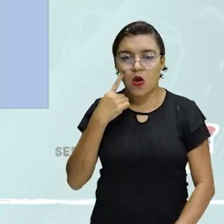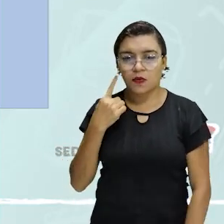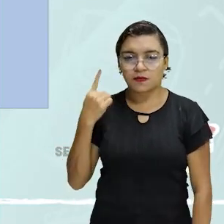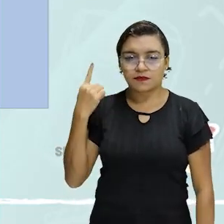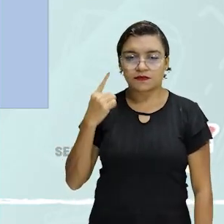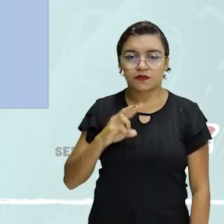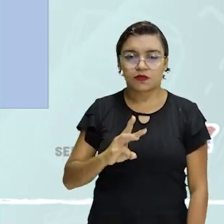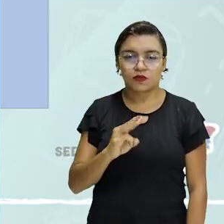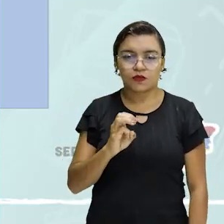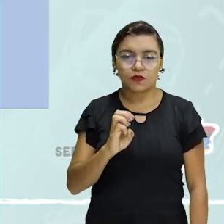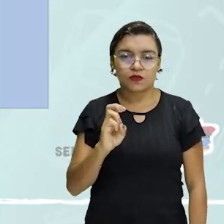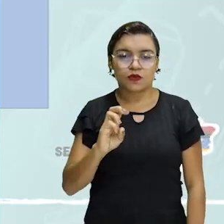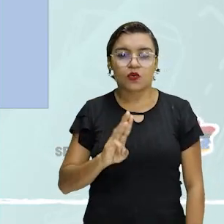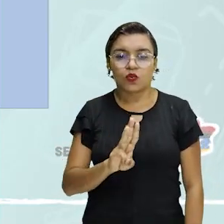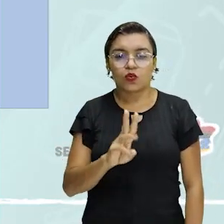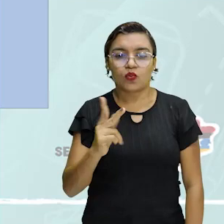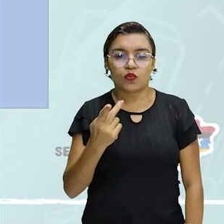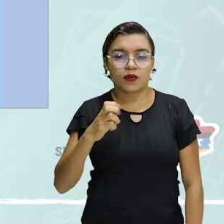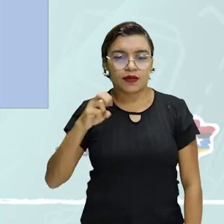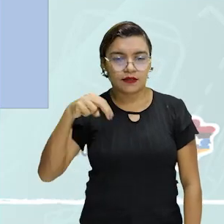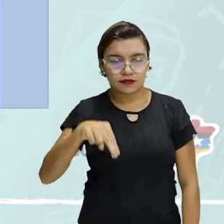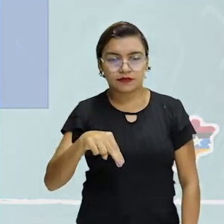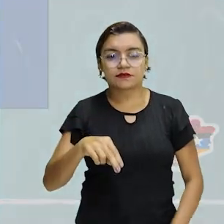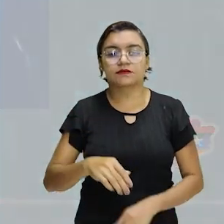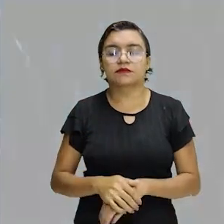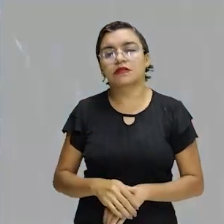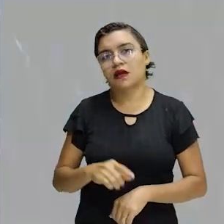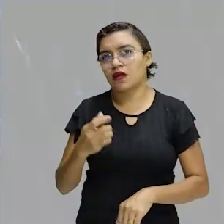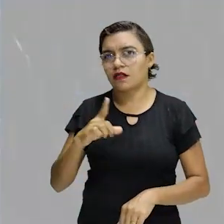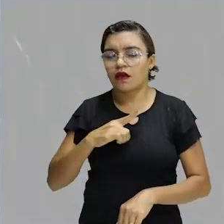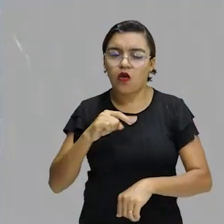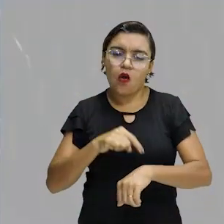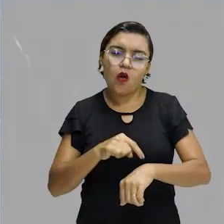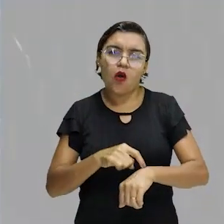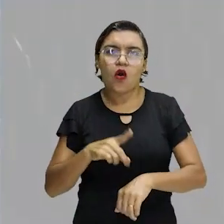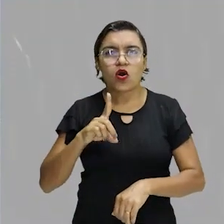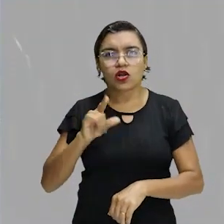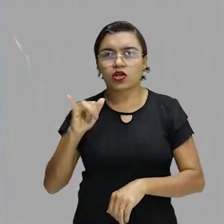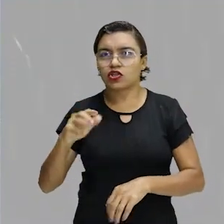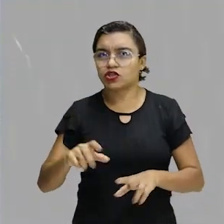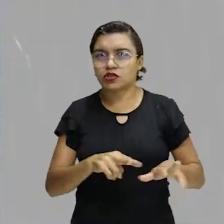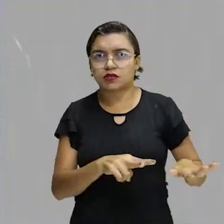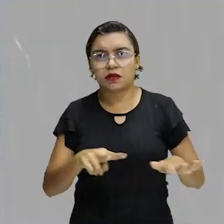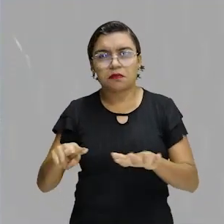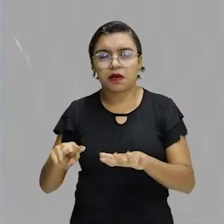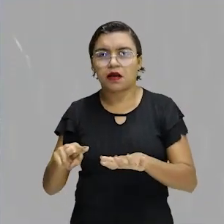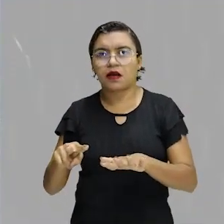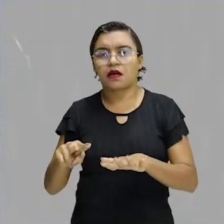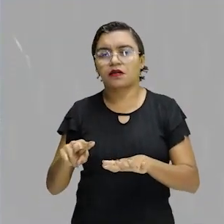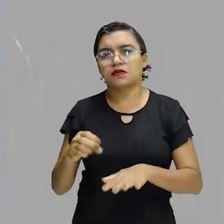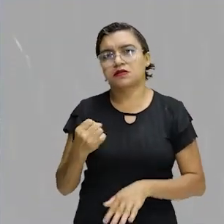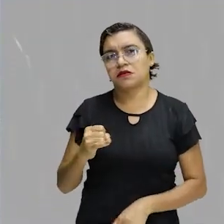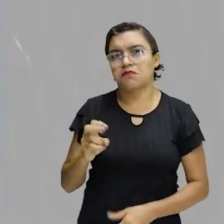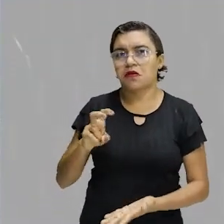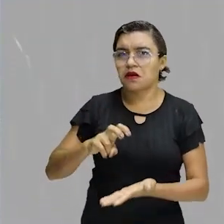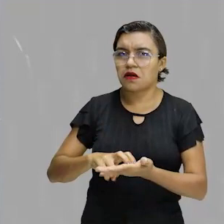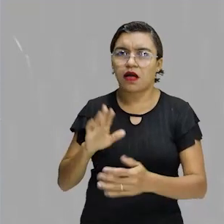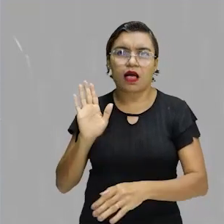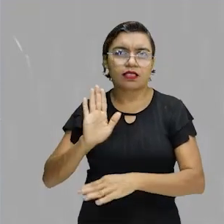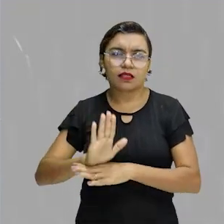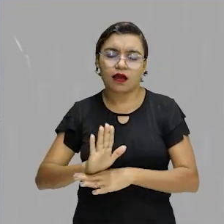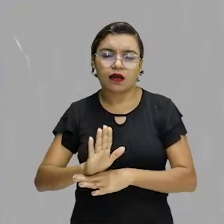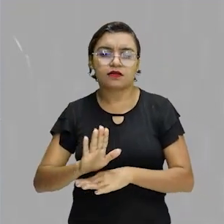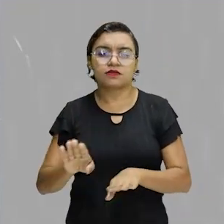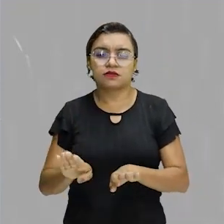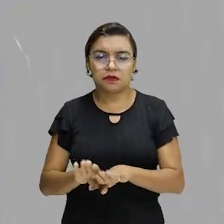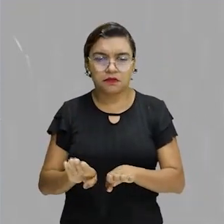quando, você vai ter hora, dias da semana, horas do dia, de manhã, de tarde, estação do ano, qualquer